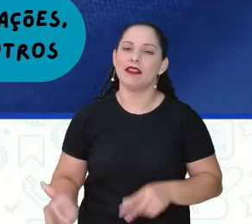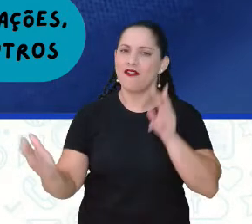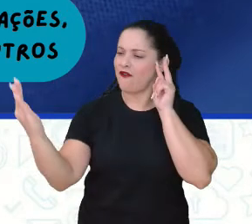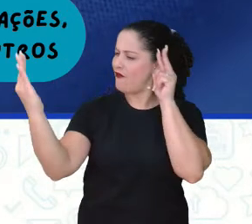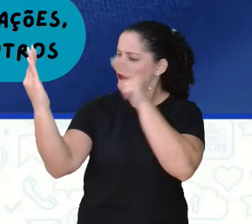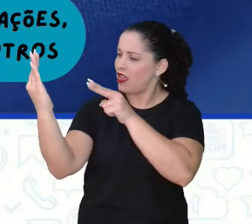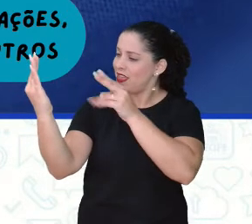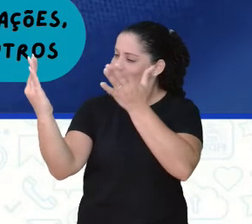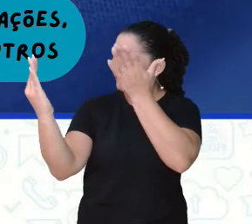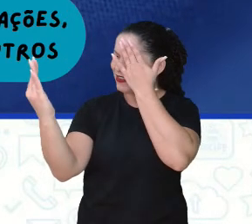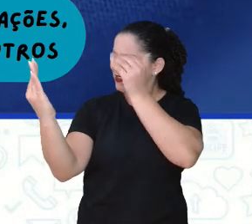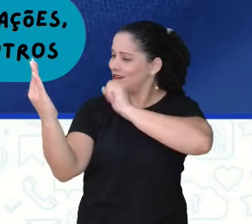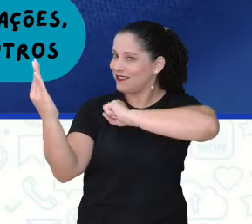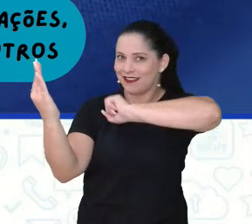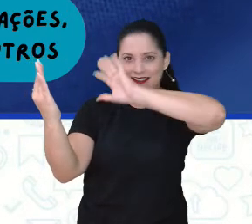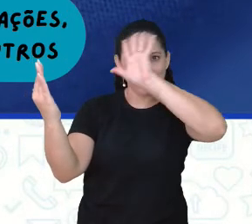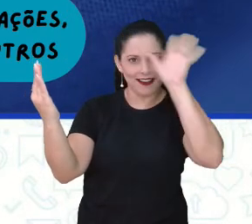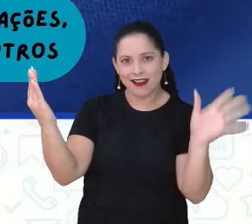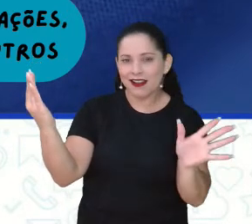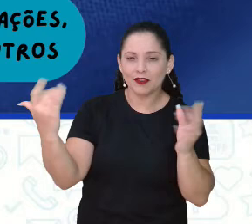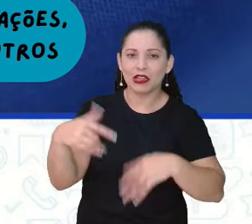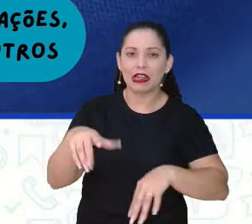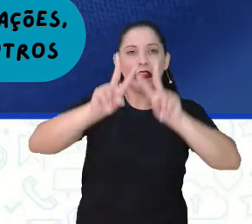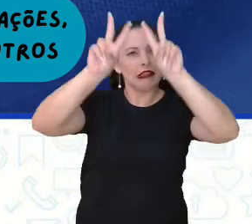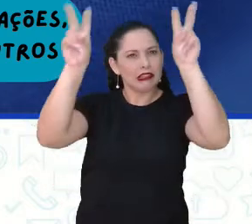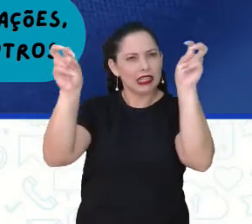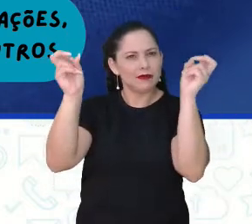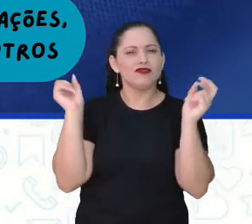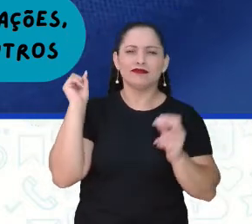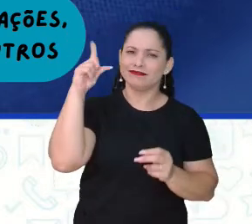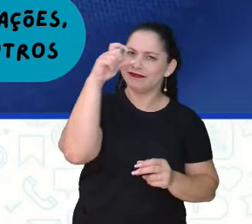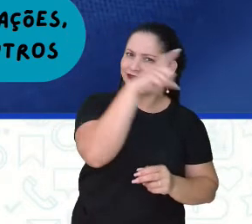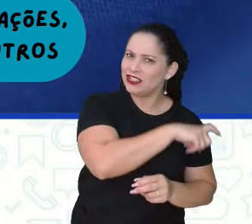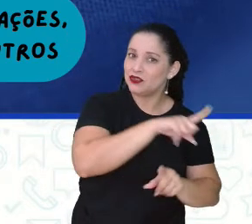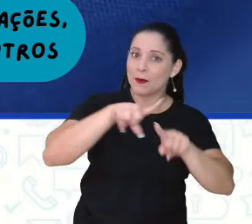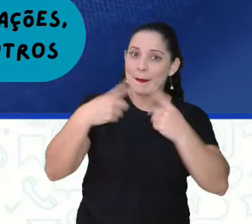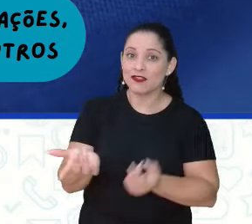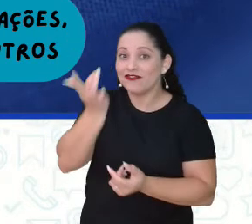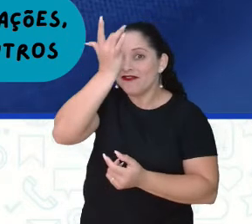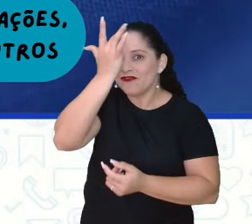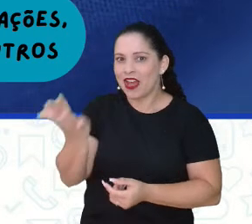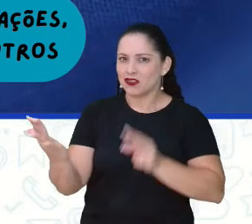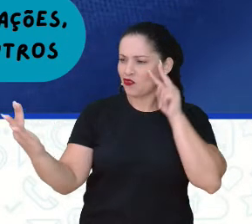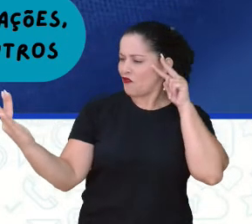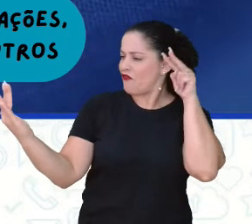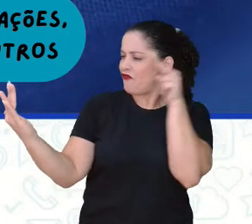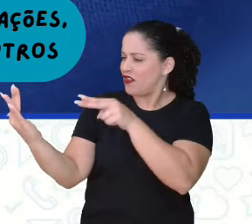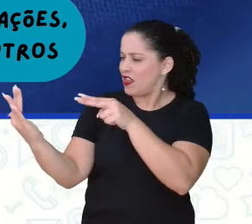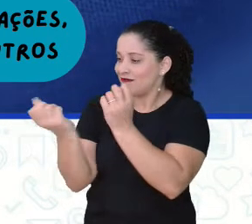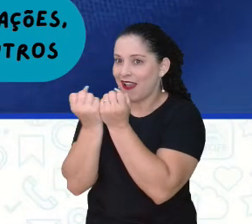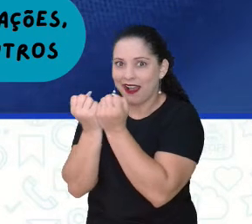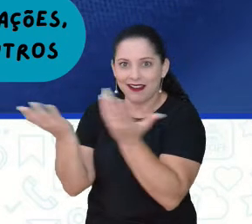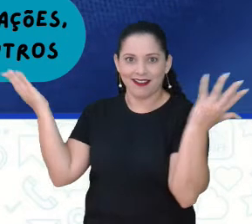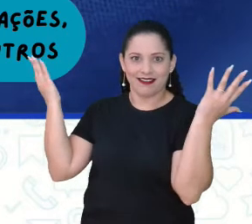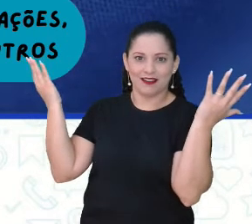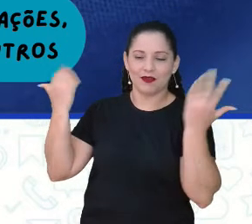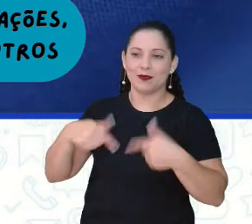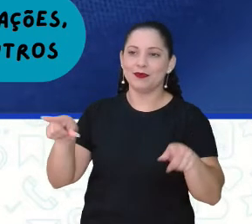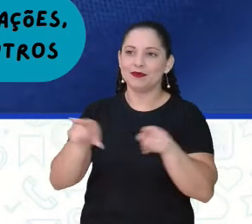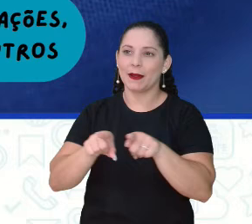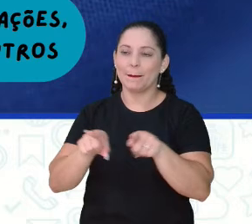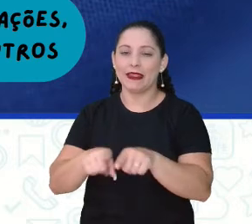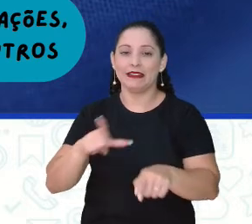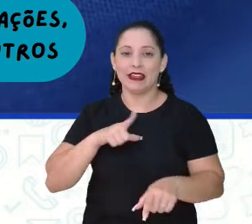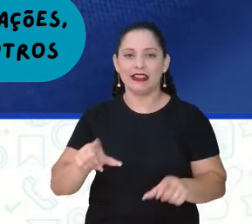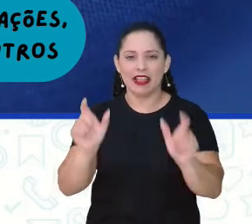entendimento do leitor, mesmo em temas complexos. Temos também dentro do infográfico